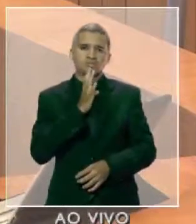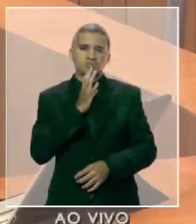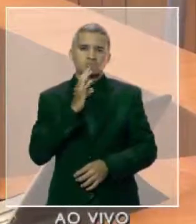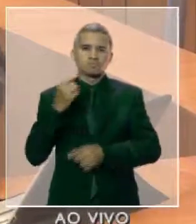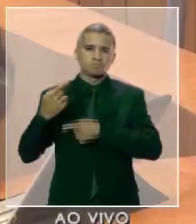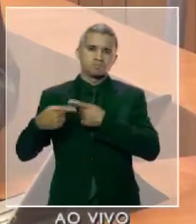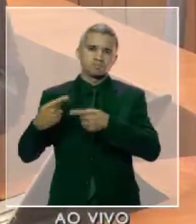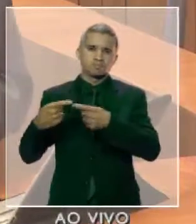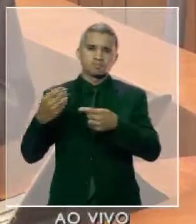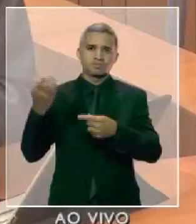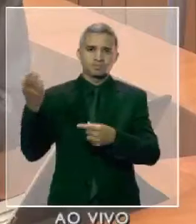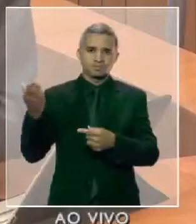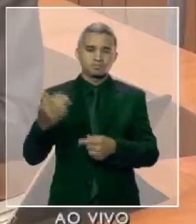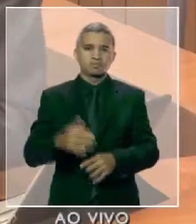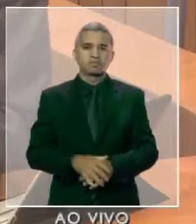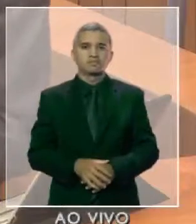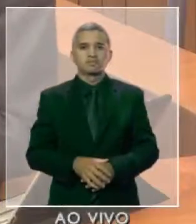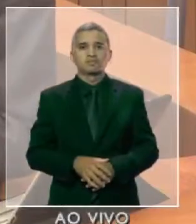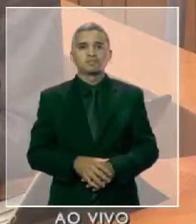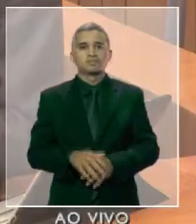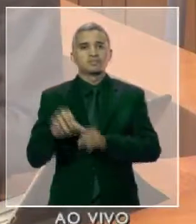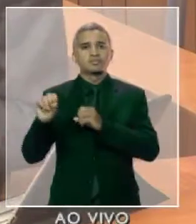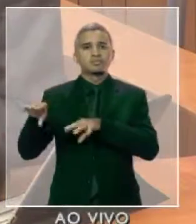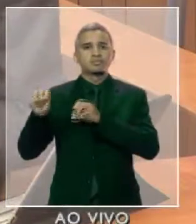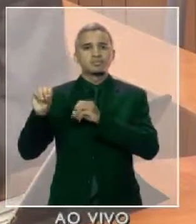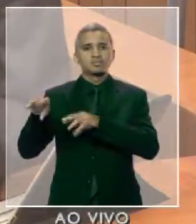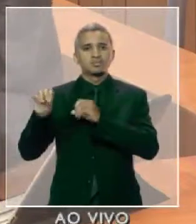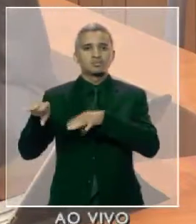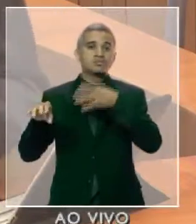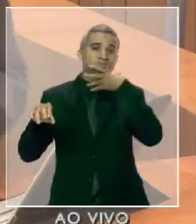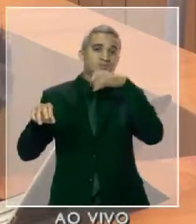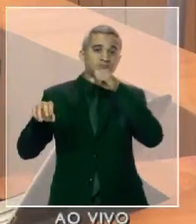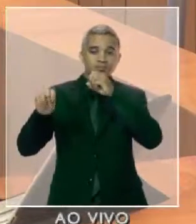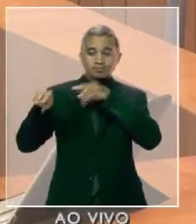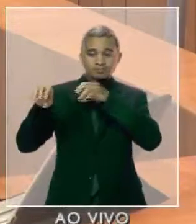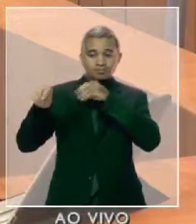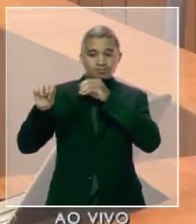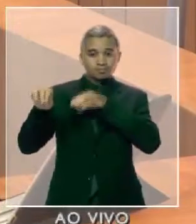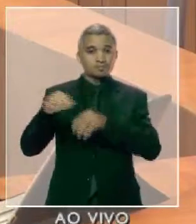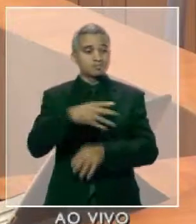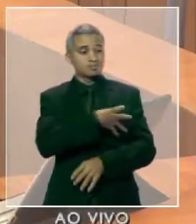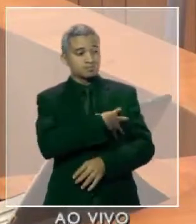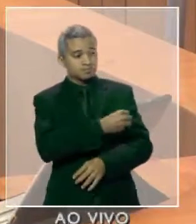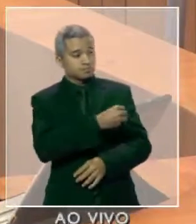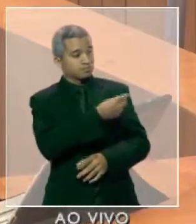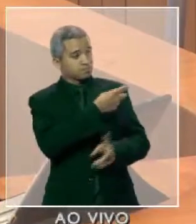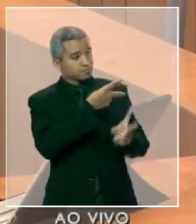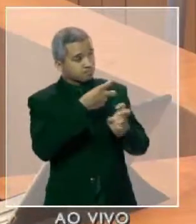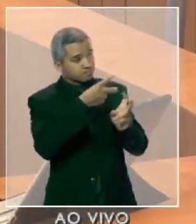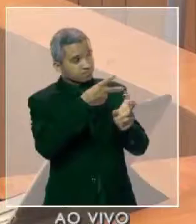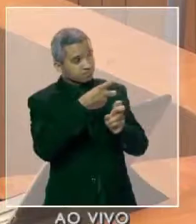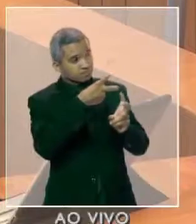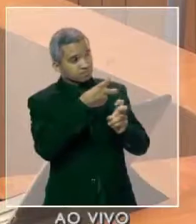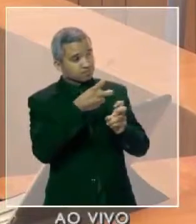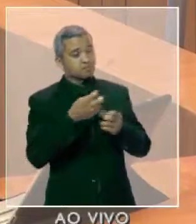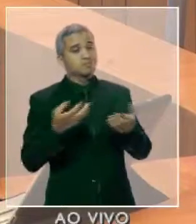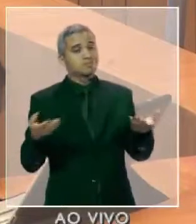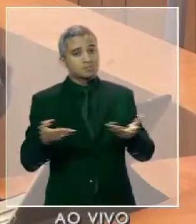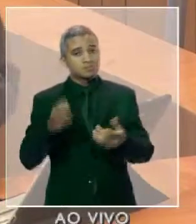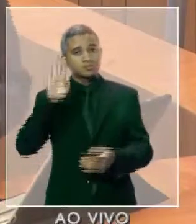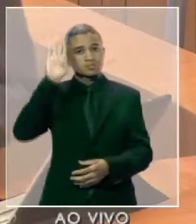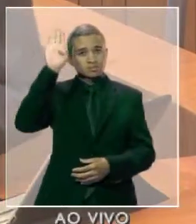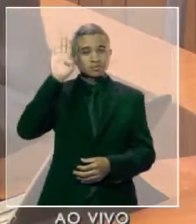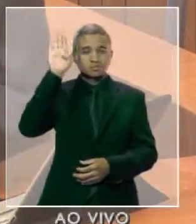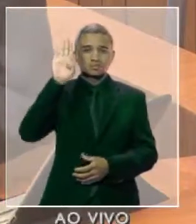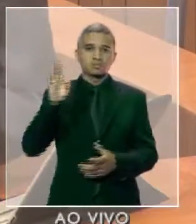aprendizado, de lições deixadas, de legados deixados pela sua gestão, que foi ali consciencializado também pelo seu